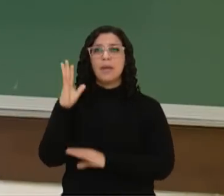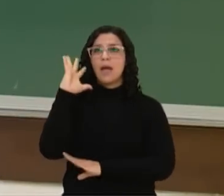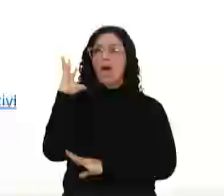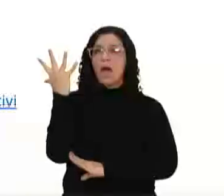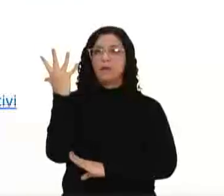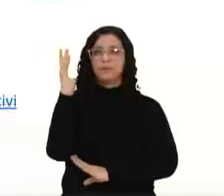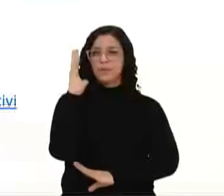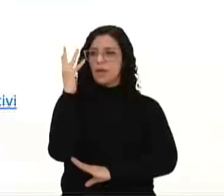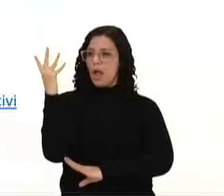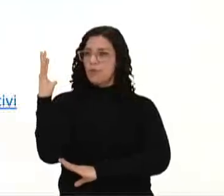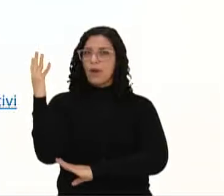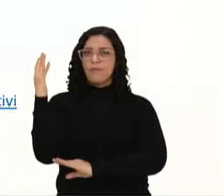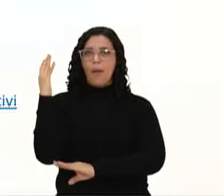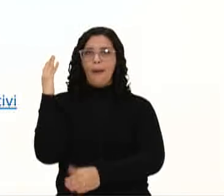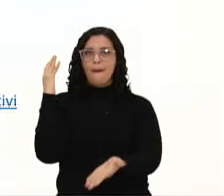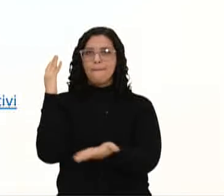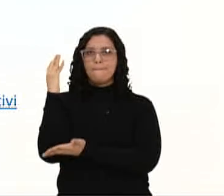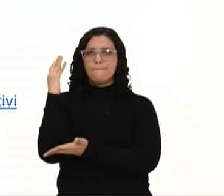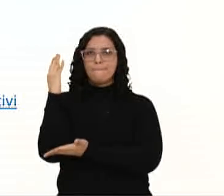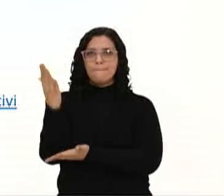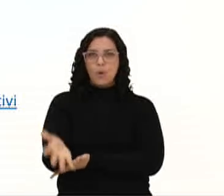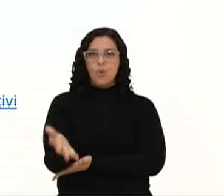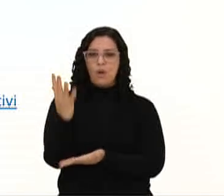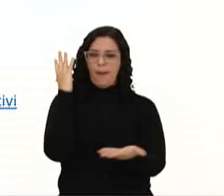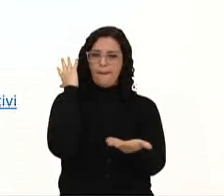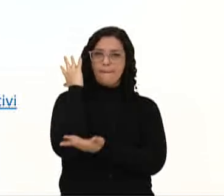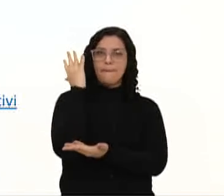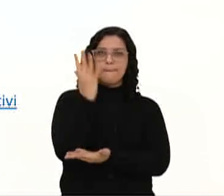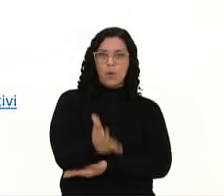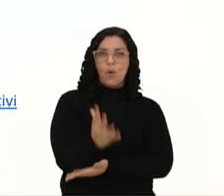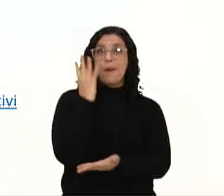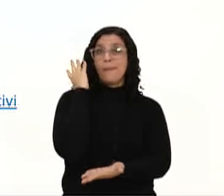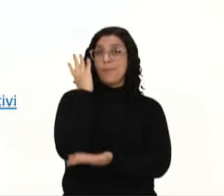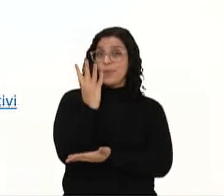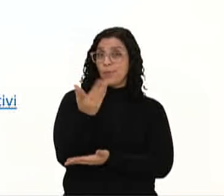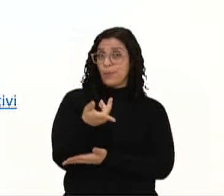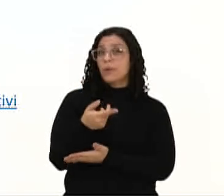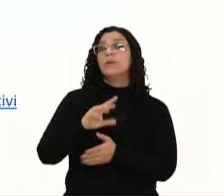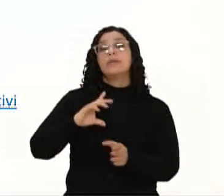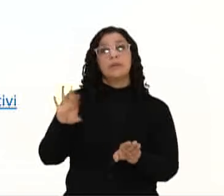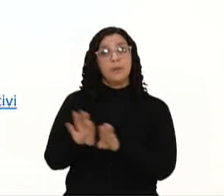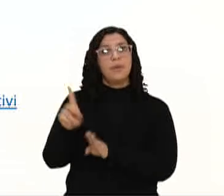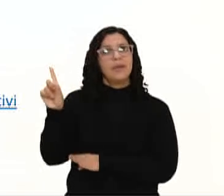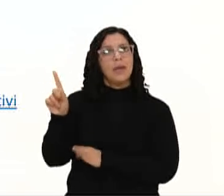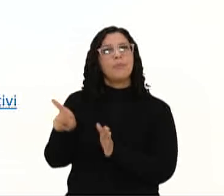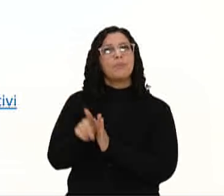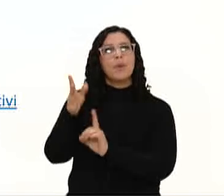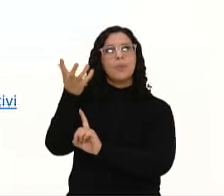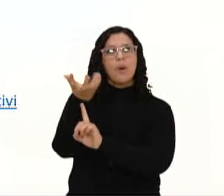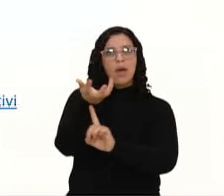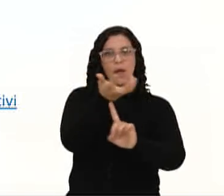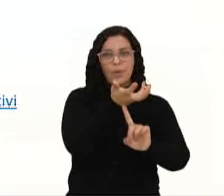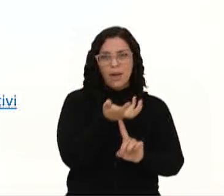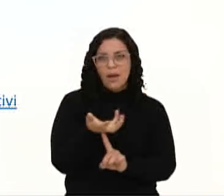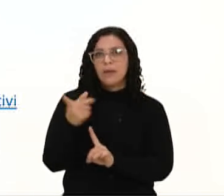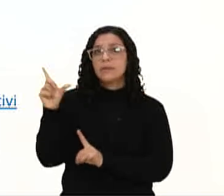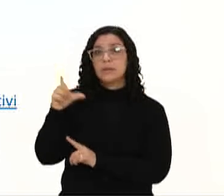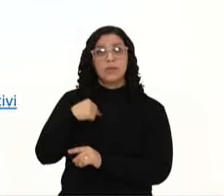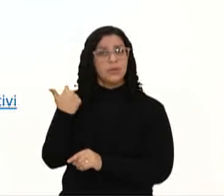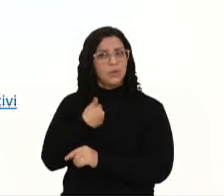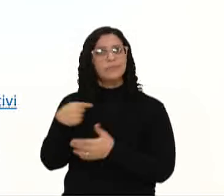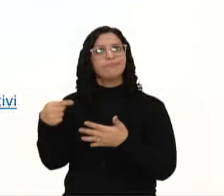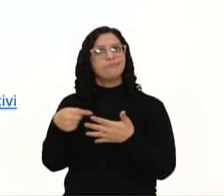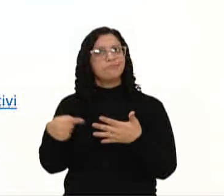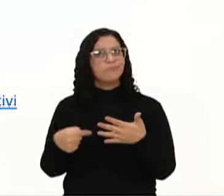desmatamento ali, imagens para ilustrar o que a gente falou sobre ele, o corte ilegal de madeira, ali é da mata de araucária, então nós vamos ter vários